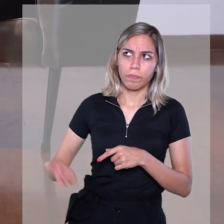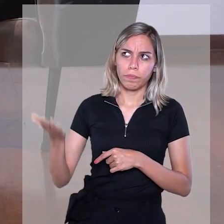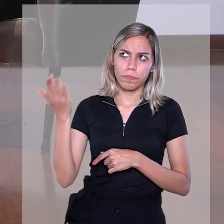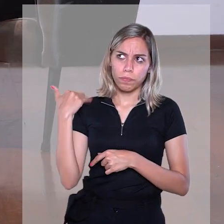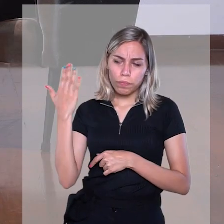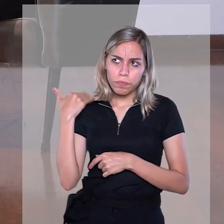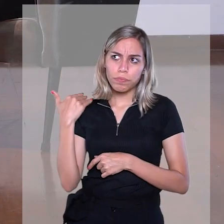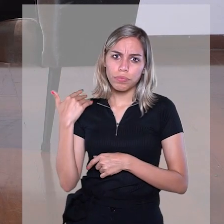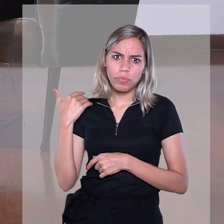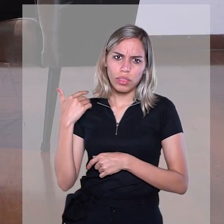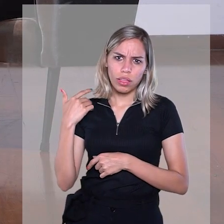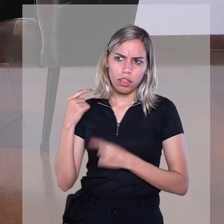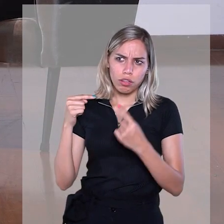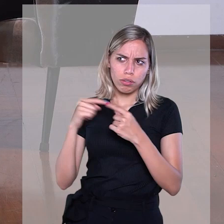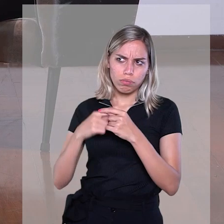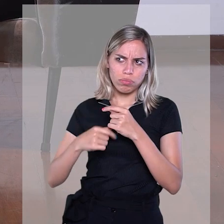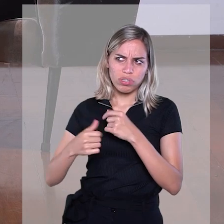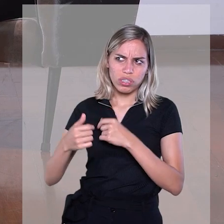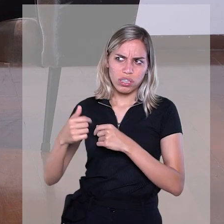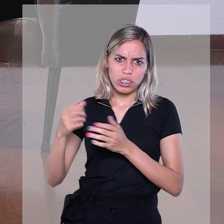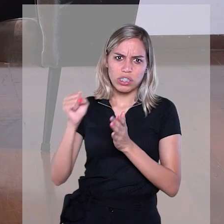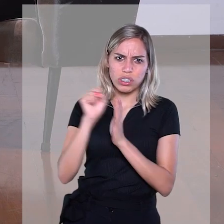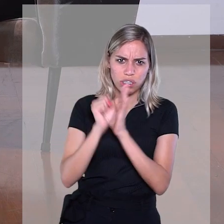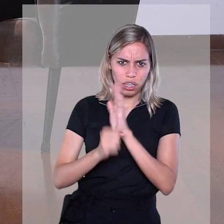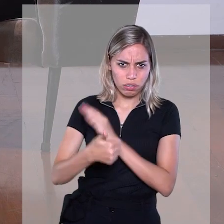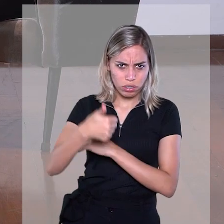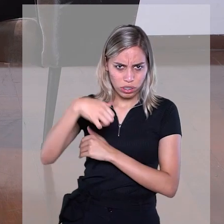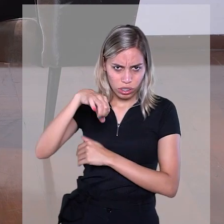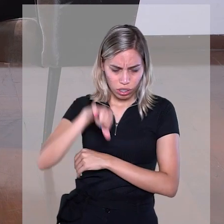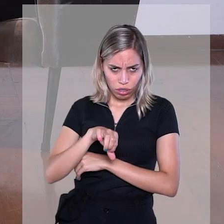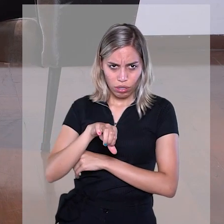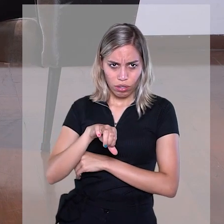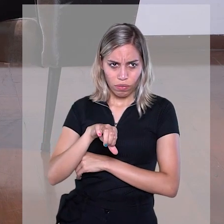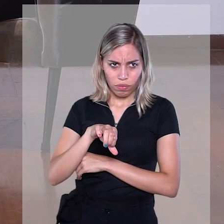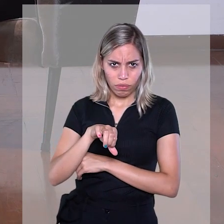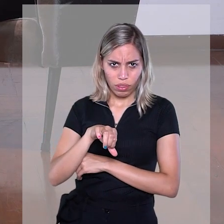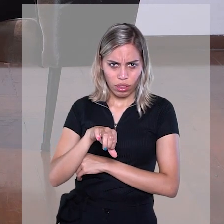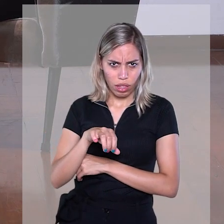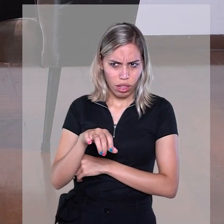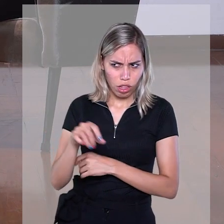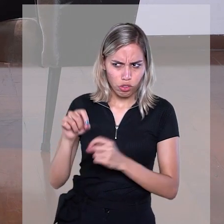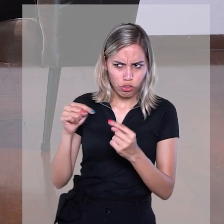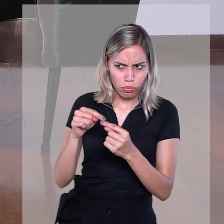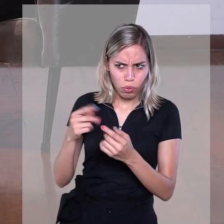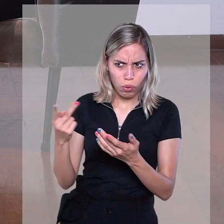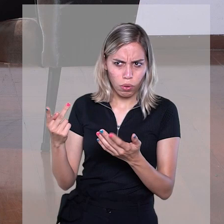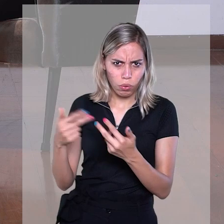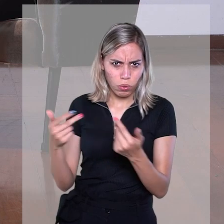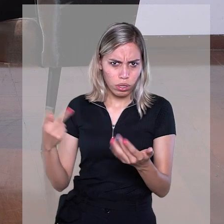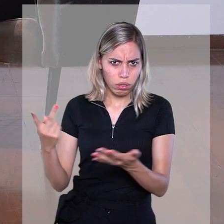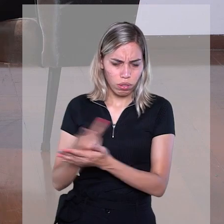nas últimas décadas do século XIX. Não estamos falando de um fenômeno do século